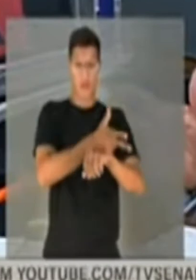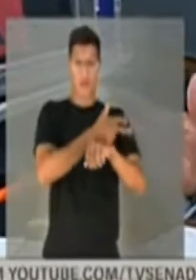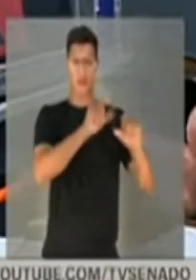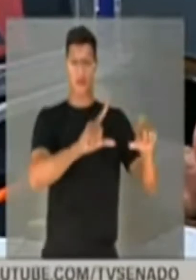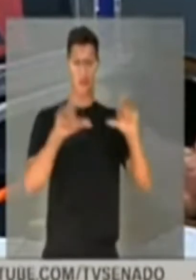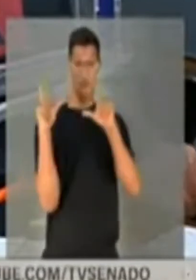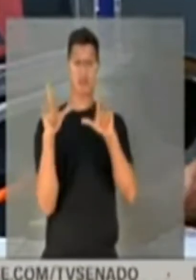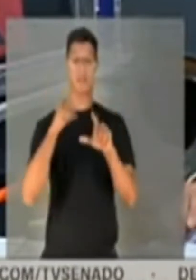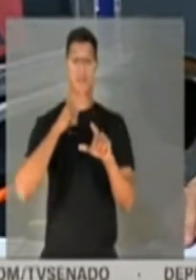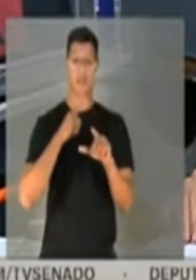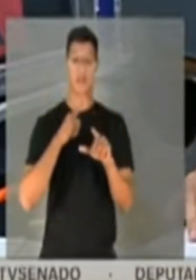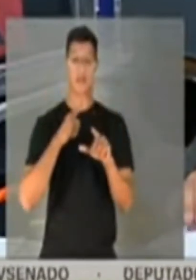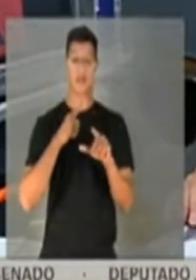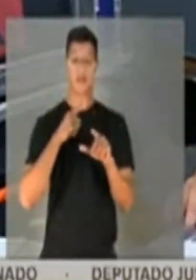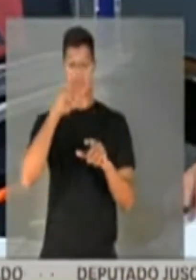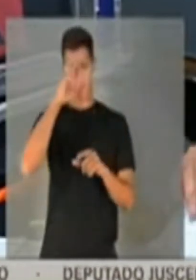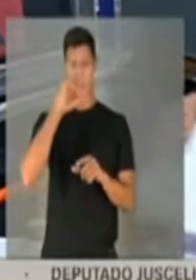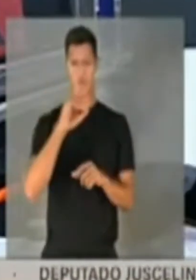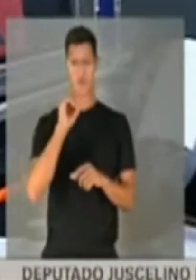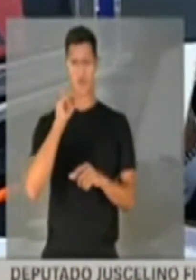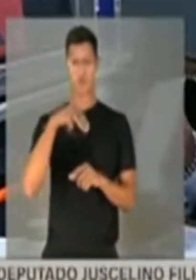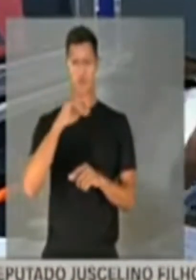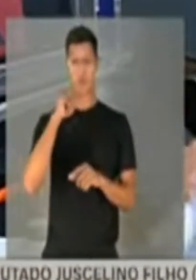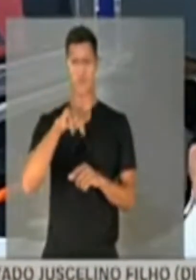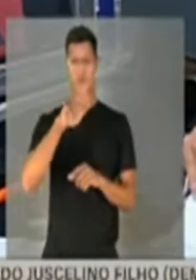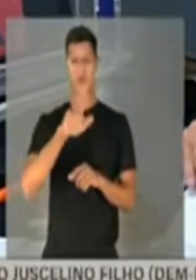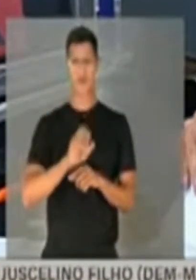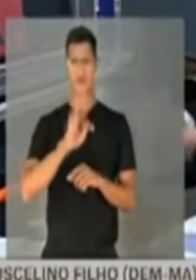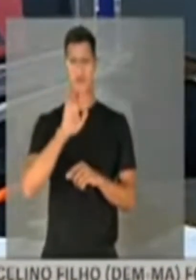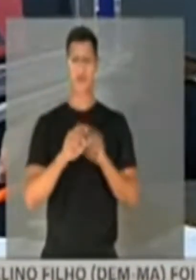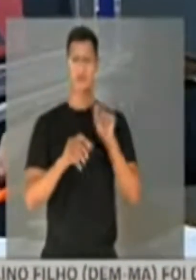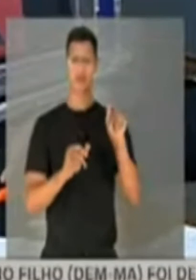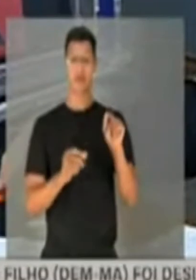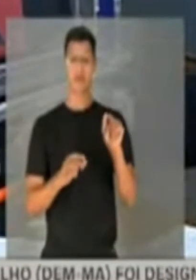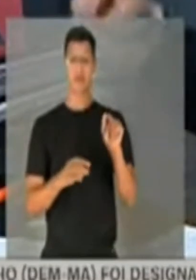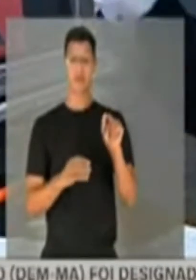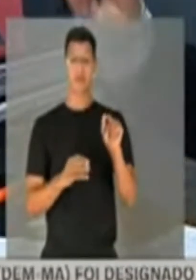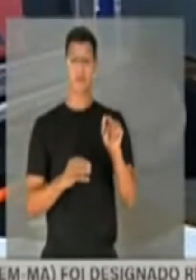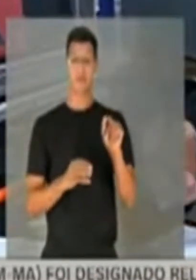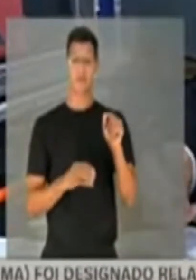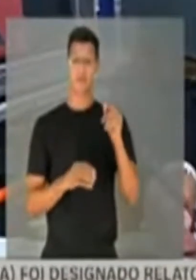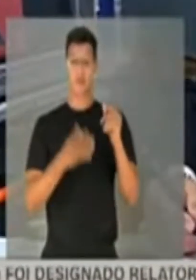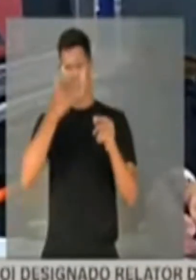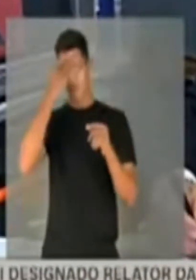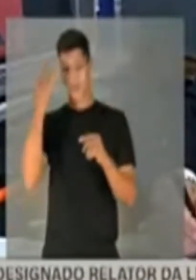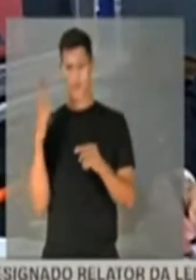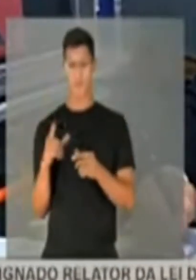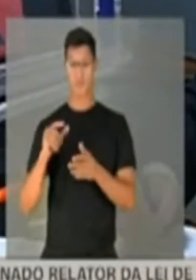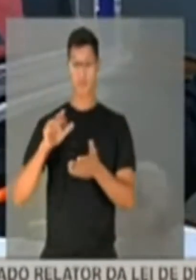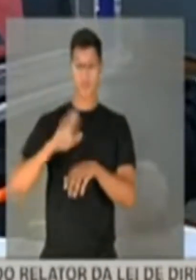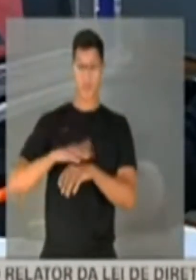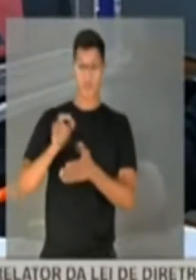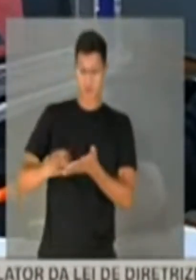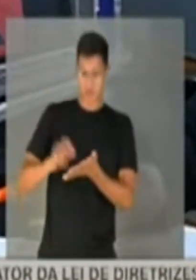imagens das câmeras. O senhor Dominguete disse aqui que essa quarta pessoa passava o tempo todo